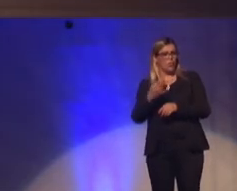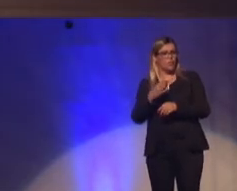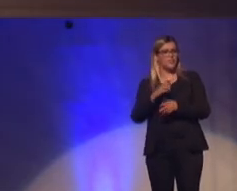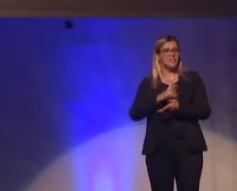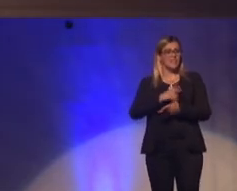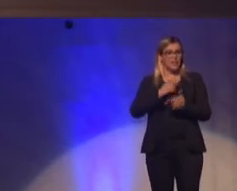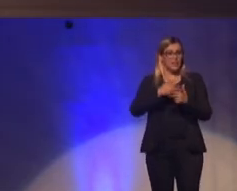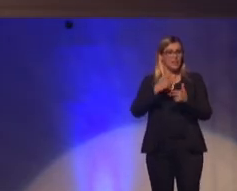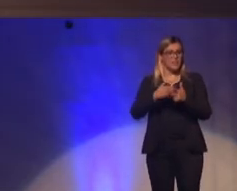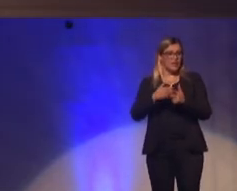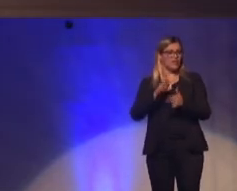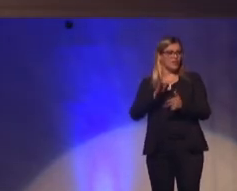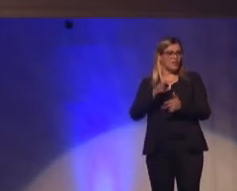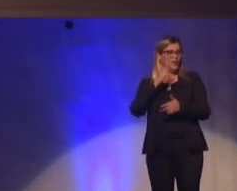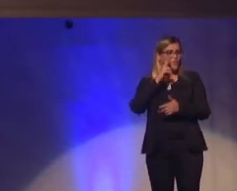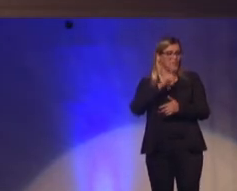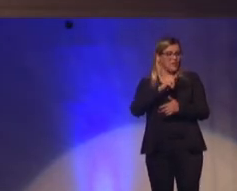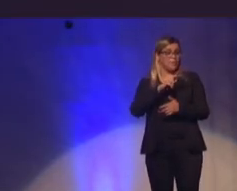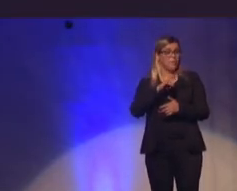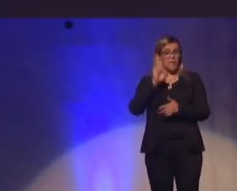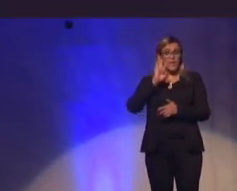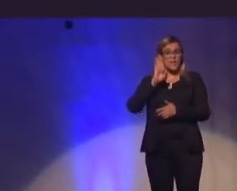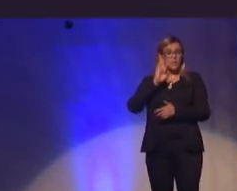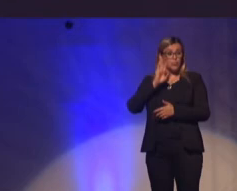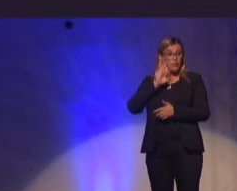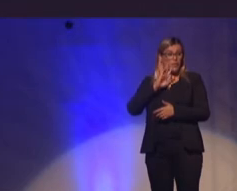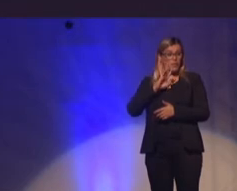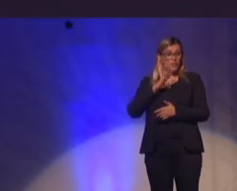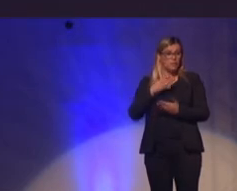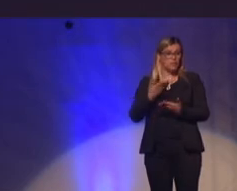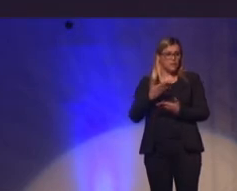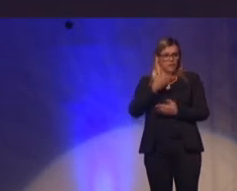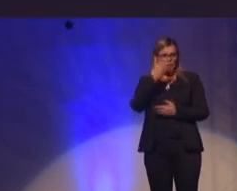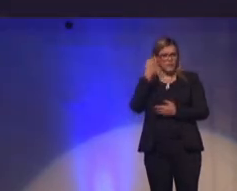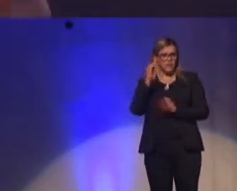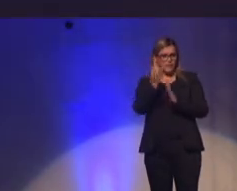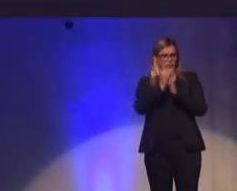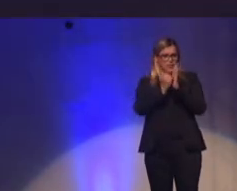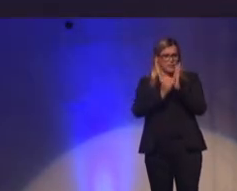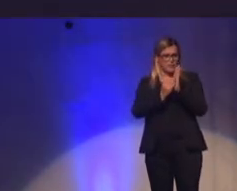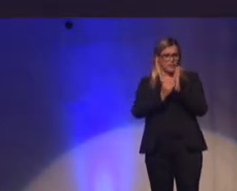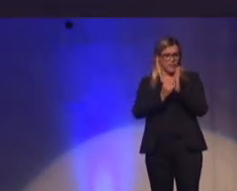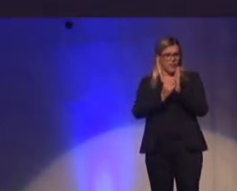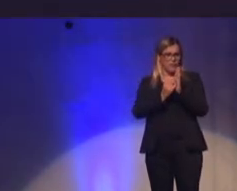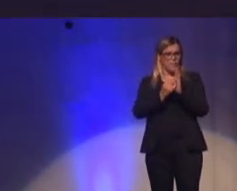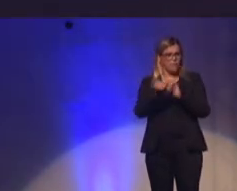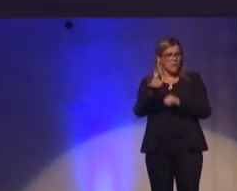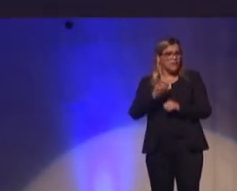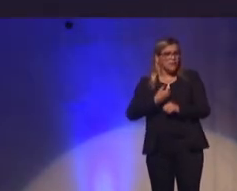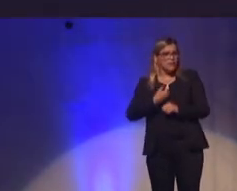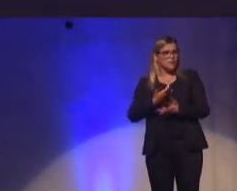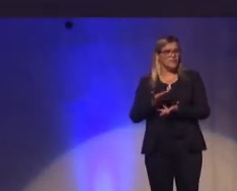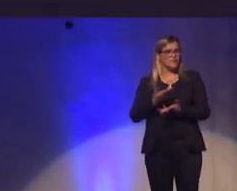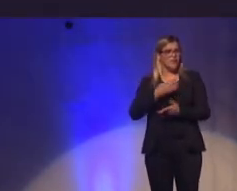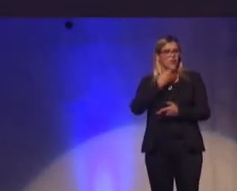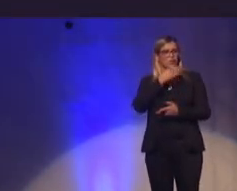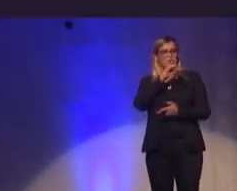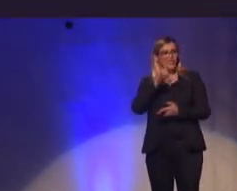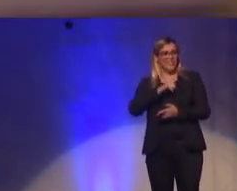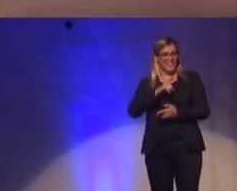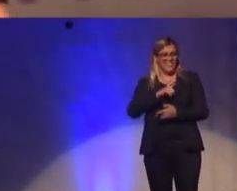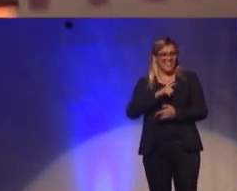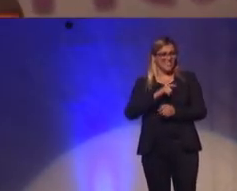vou ver os outros, tá, doutor? Só vi um. Está muito legal o conteúdo. Não se esqueça de inscrever para você receber a notificação. Nossa, estou me sentindo no YouTube